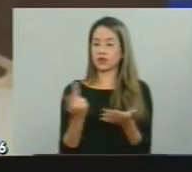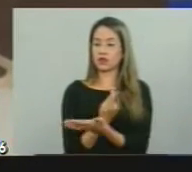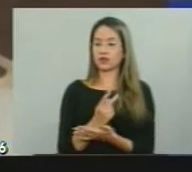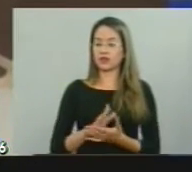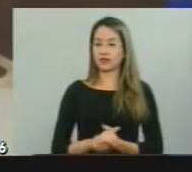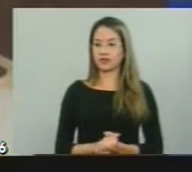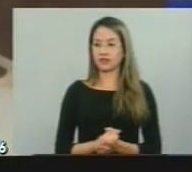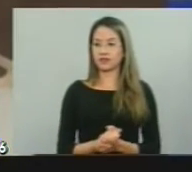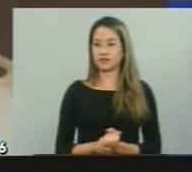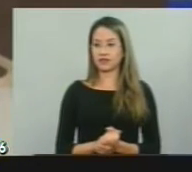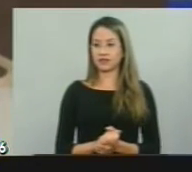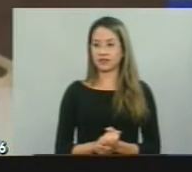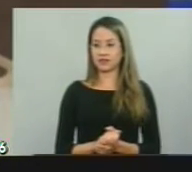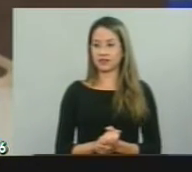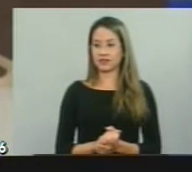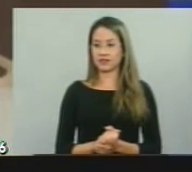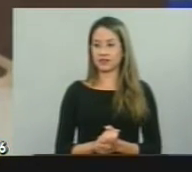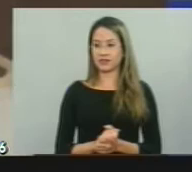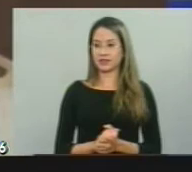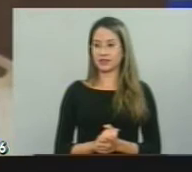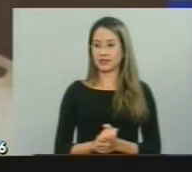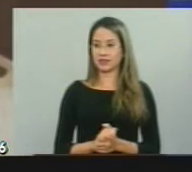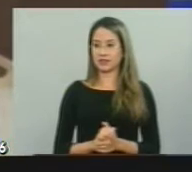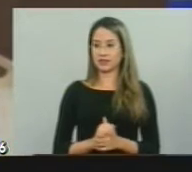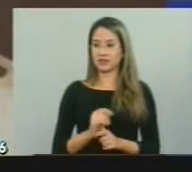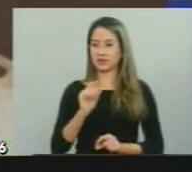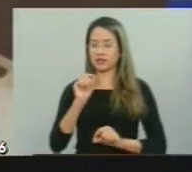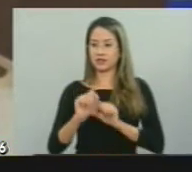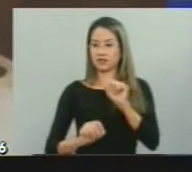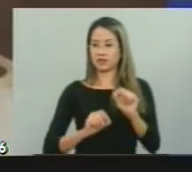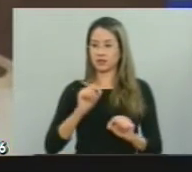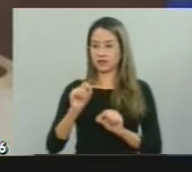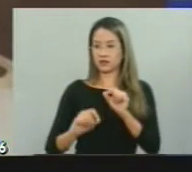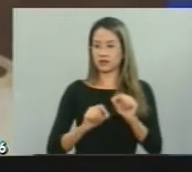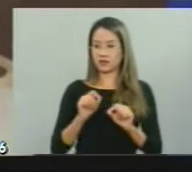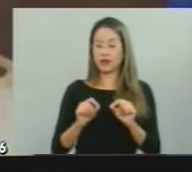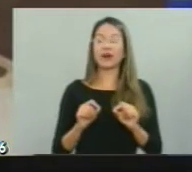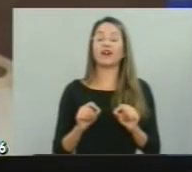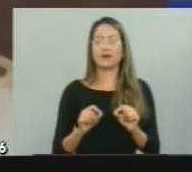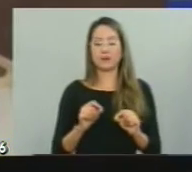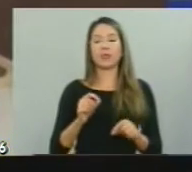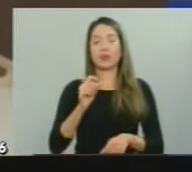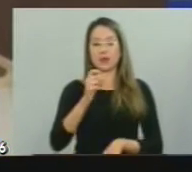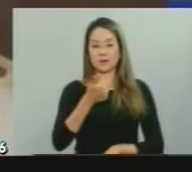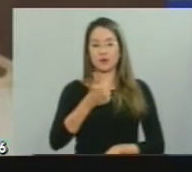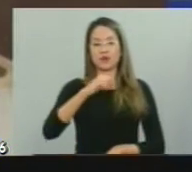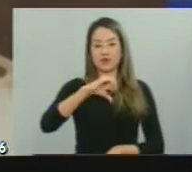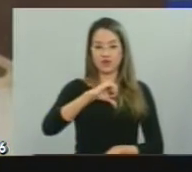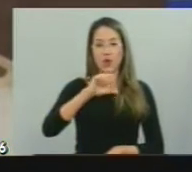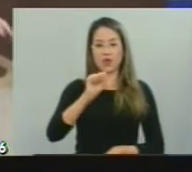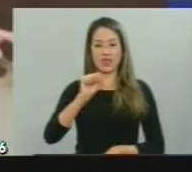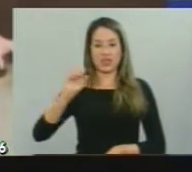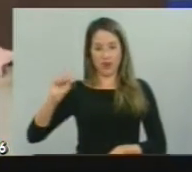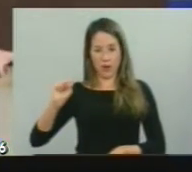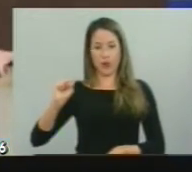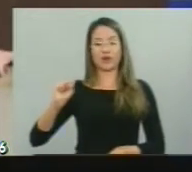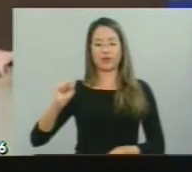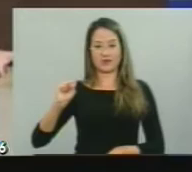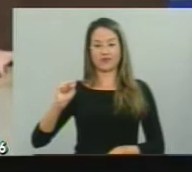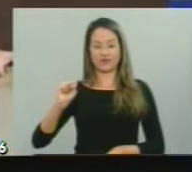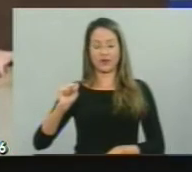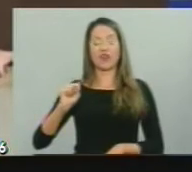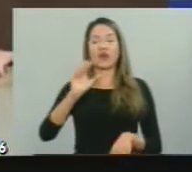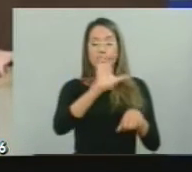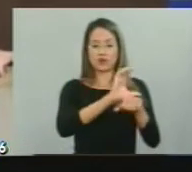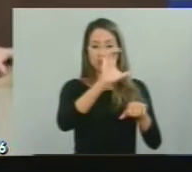isso, o próprio ordenamento institucional de 88, o SUS, o Sistema Único